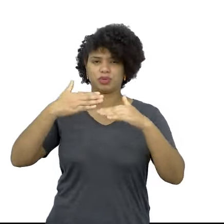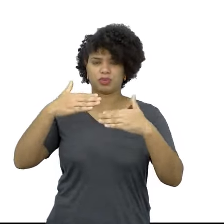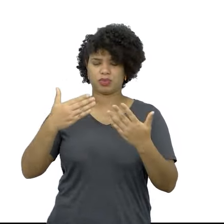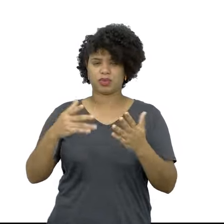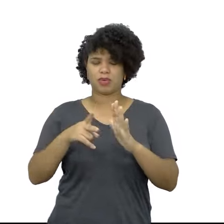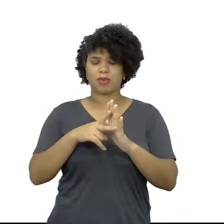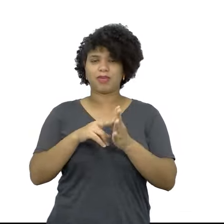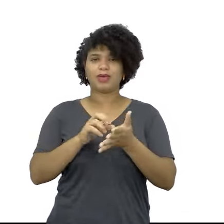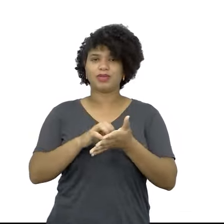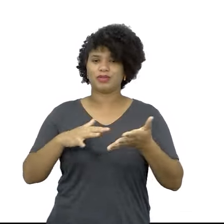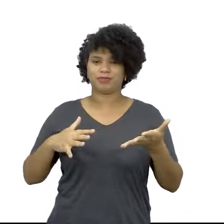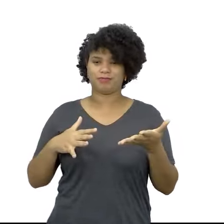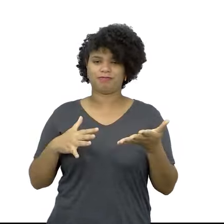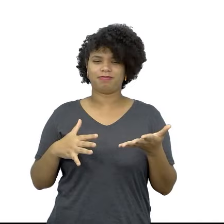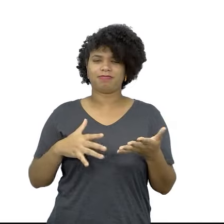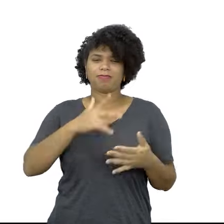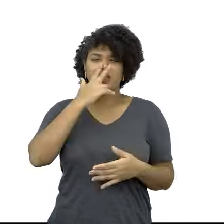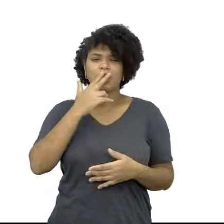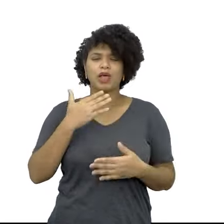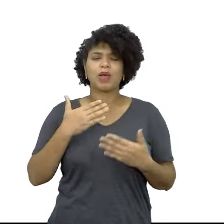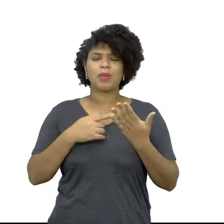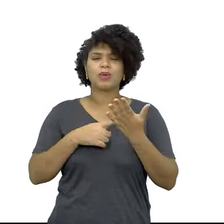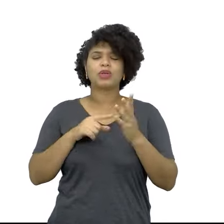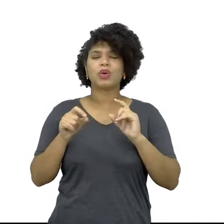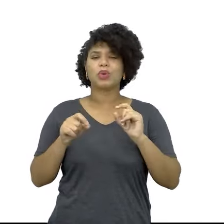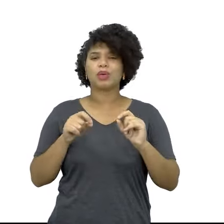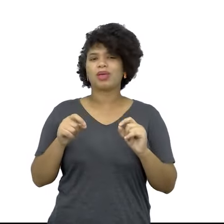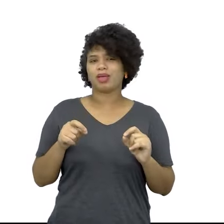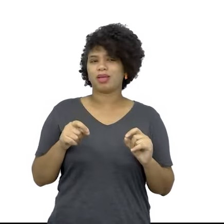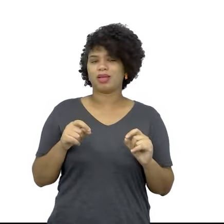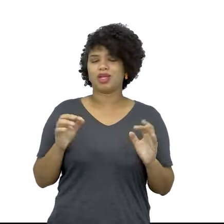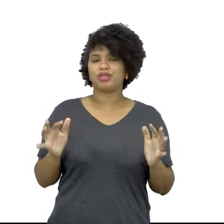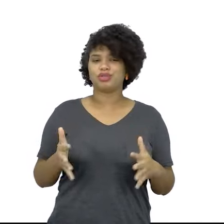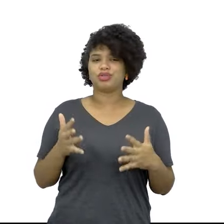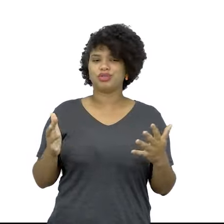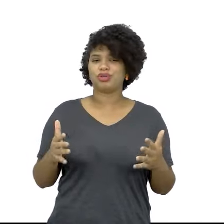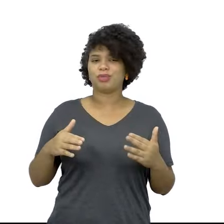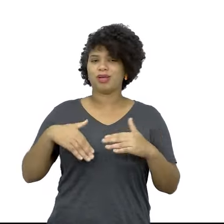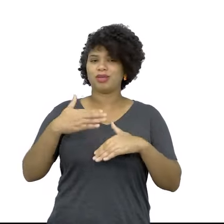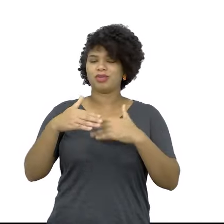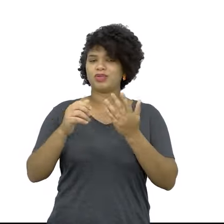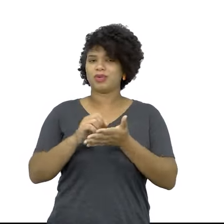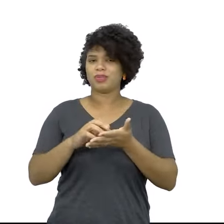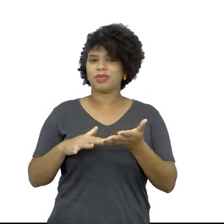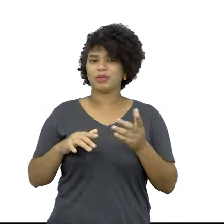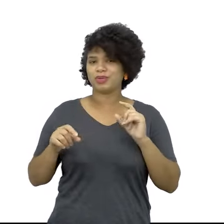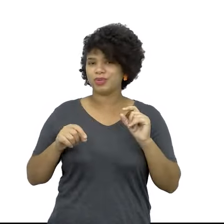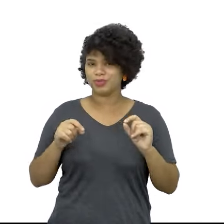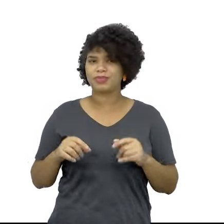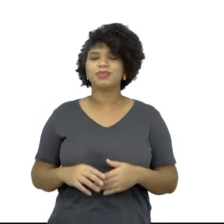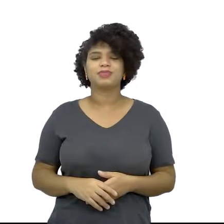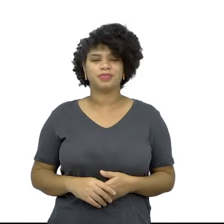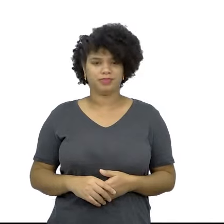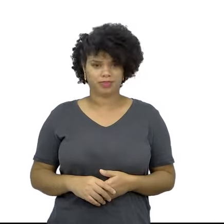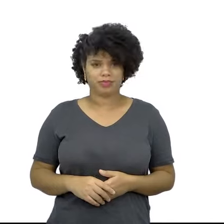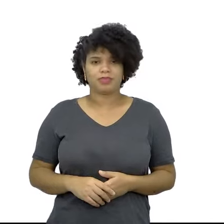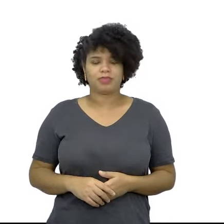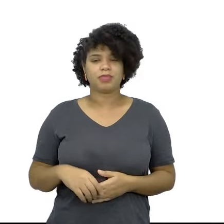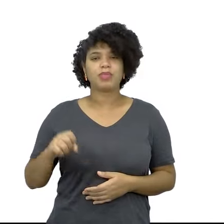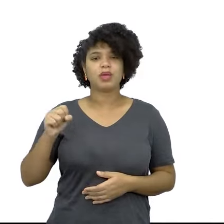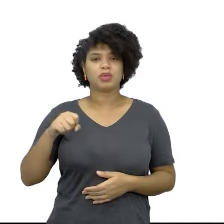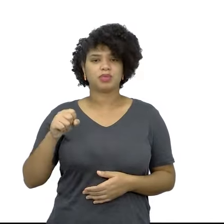dessa habilidade? O que está posto ali que favorece o desenvolvimento dessa habilidade? E isso traz para a